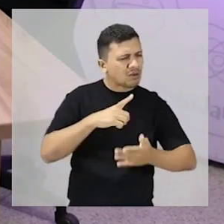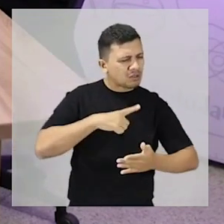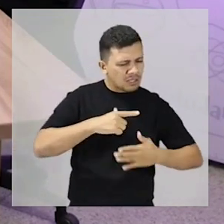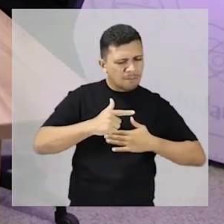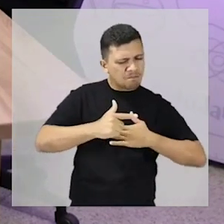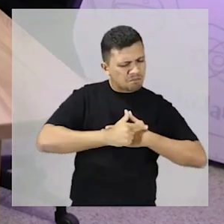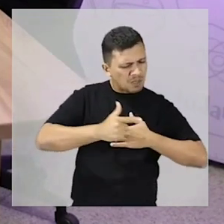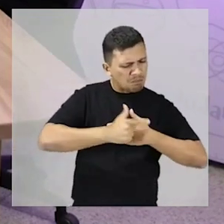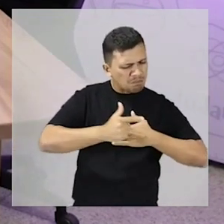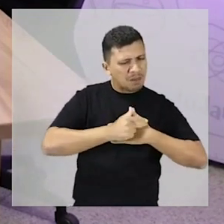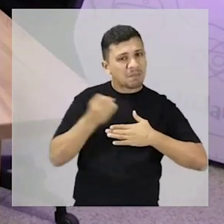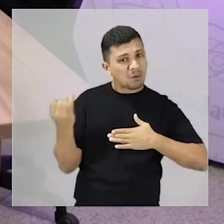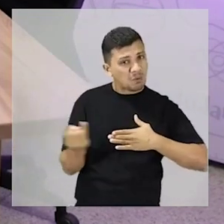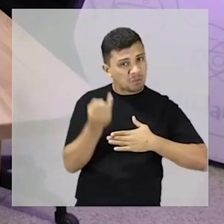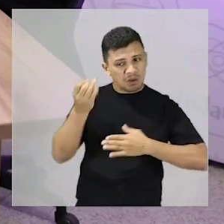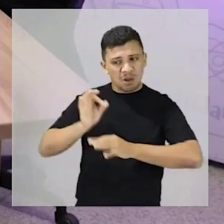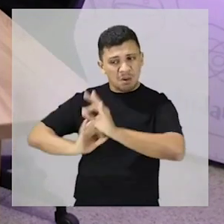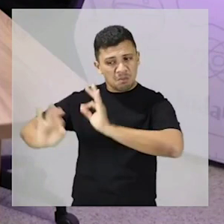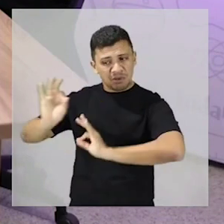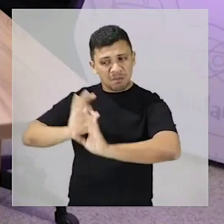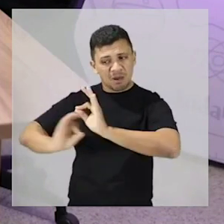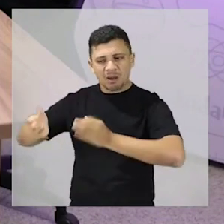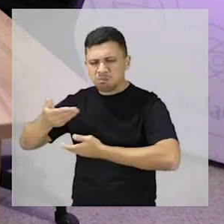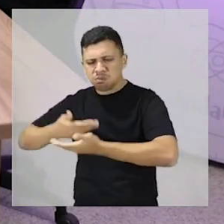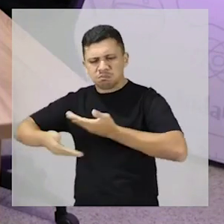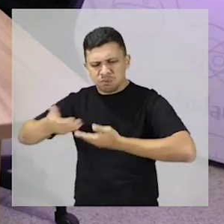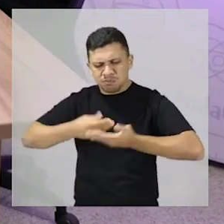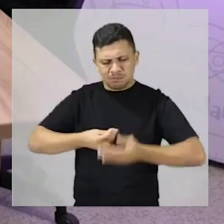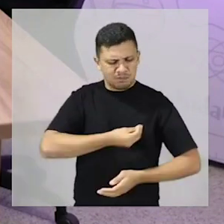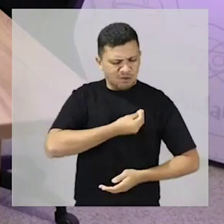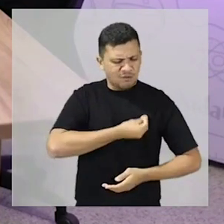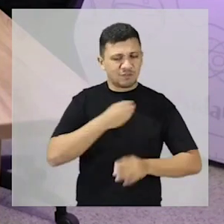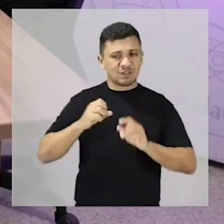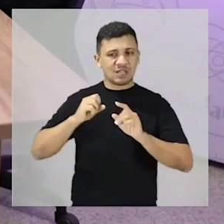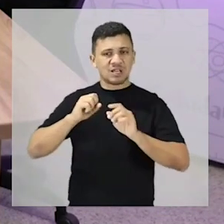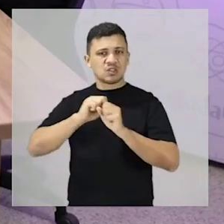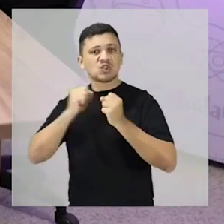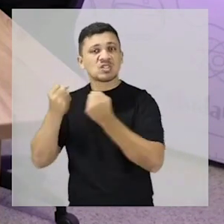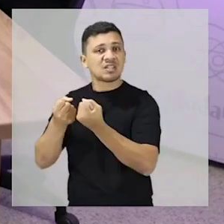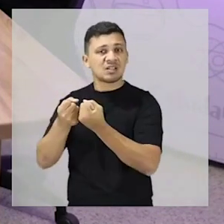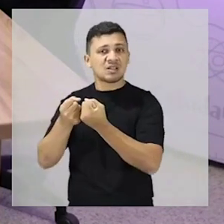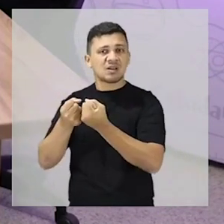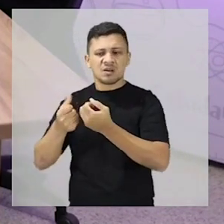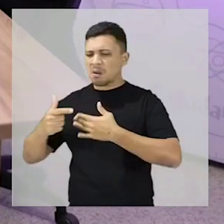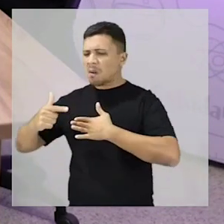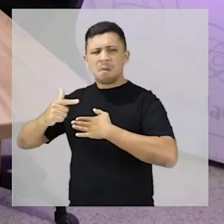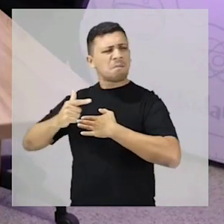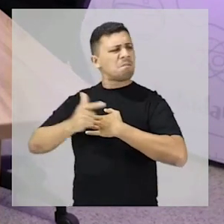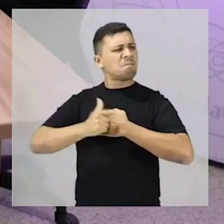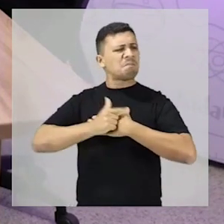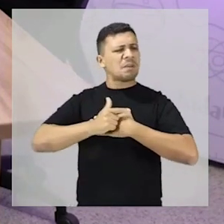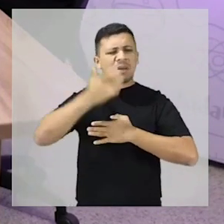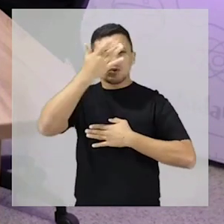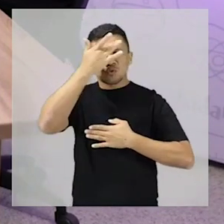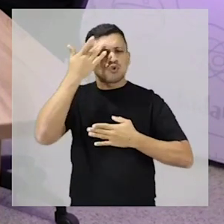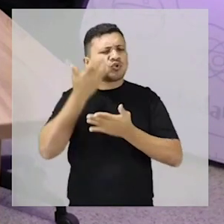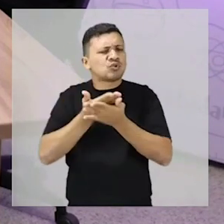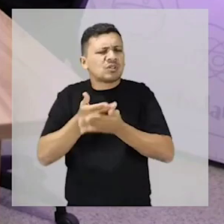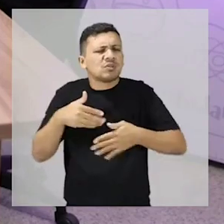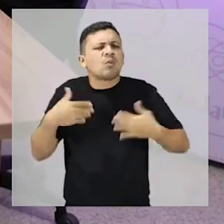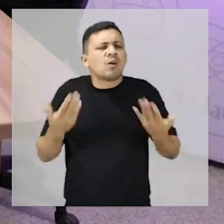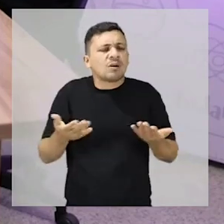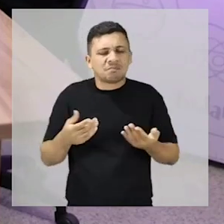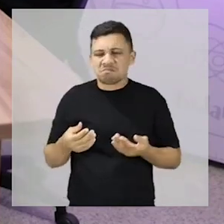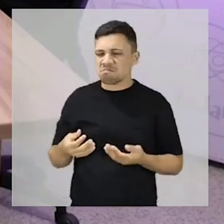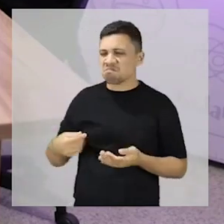importante, prepará-los, né, para viver em sociedade. Que, qual é o papel do estudante nesse organismo todo vivo aí? É uma